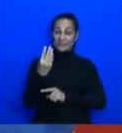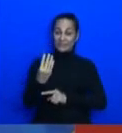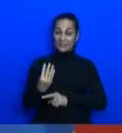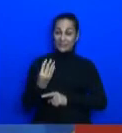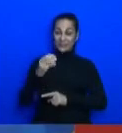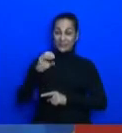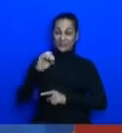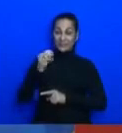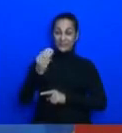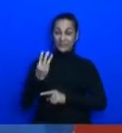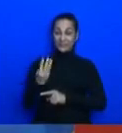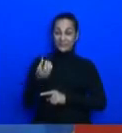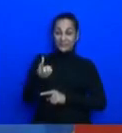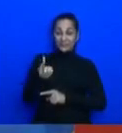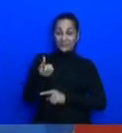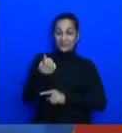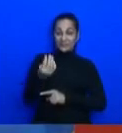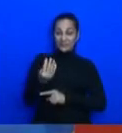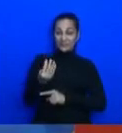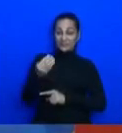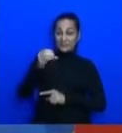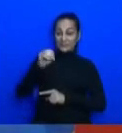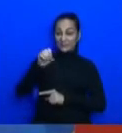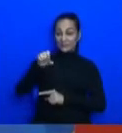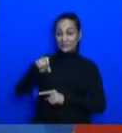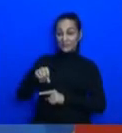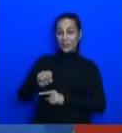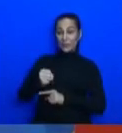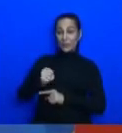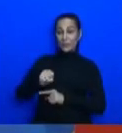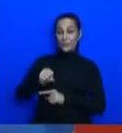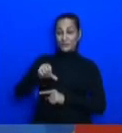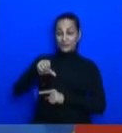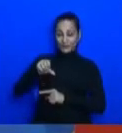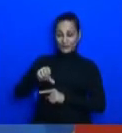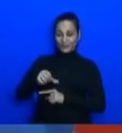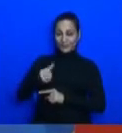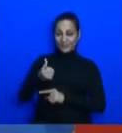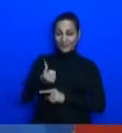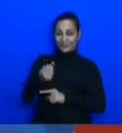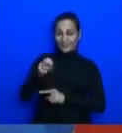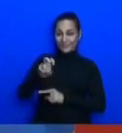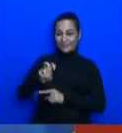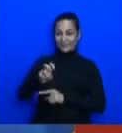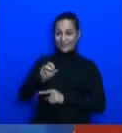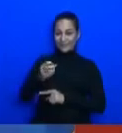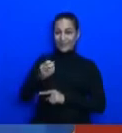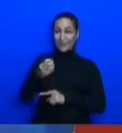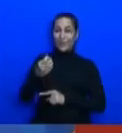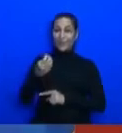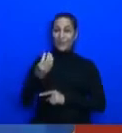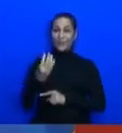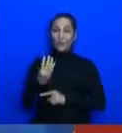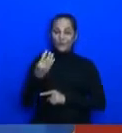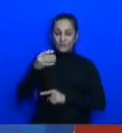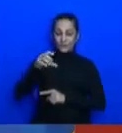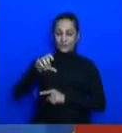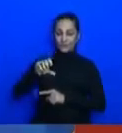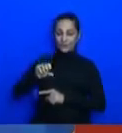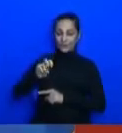34, 03, 64, 09, 89, 65,